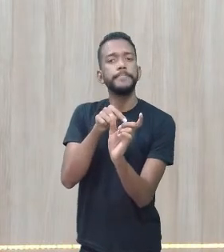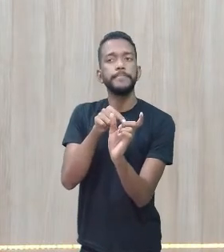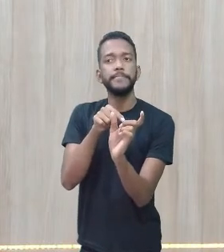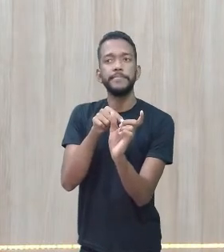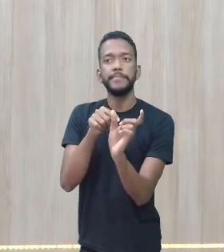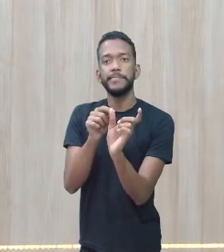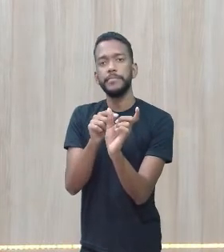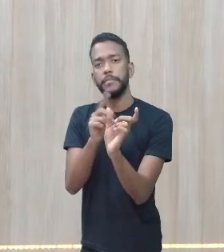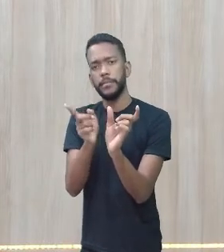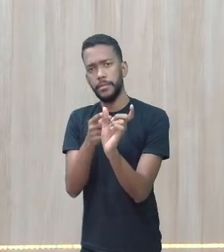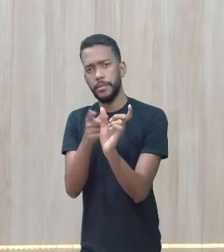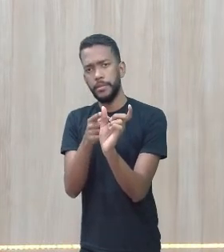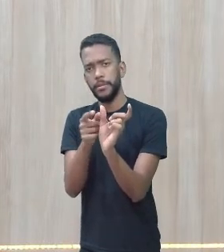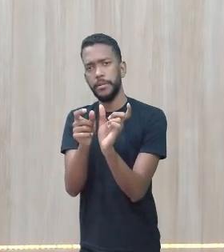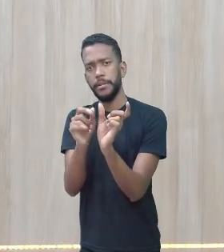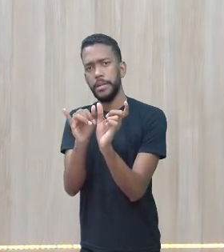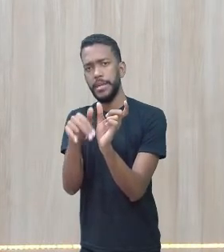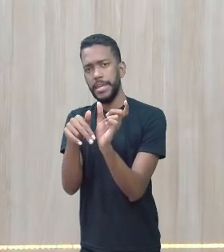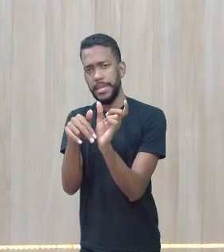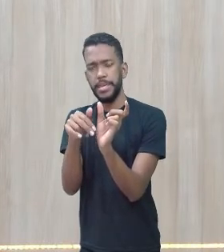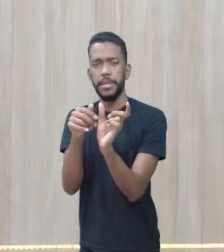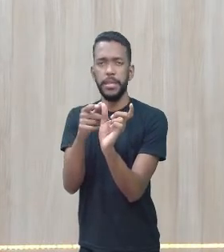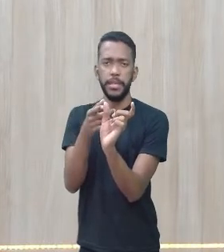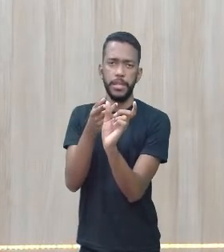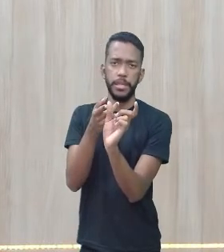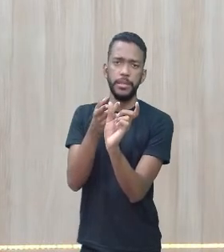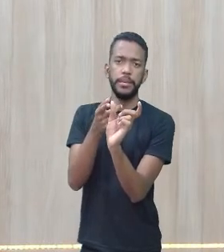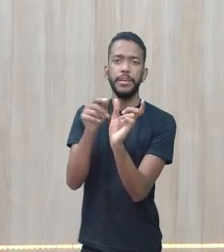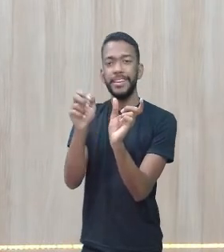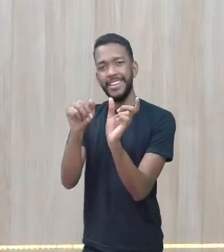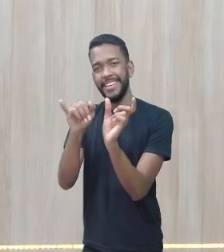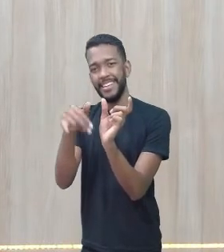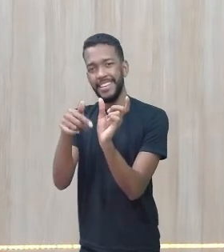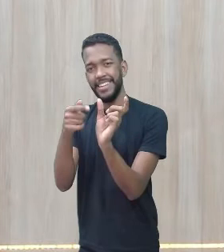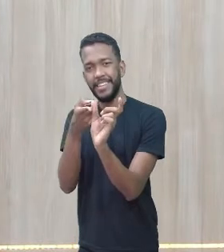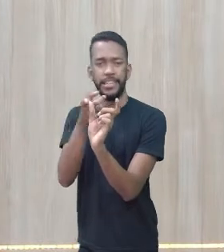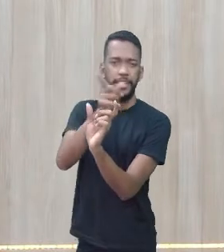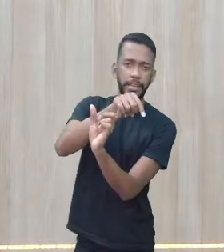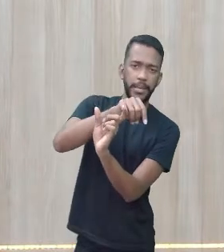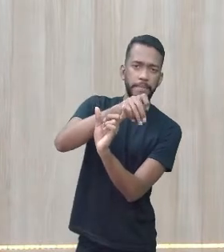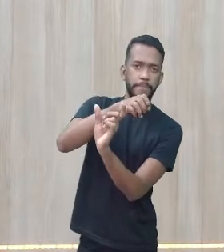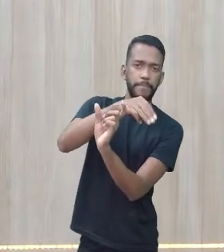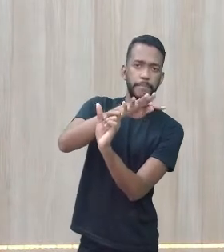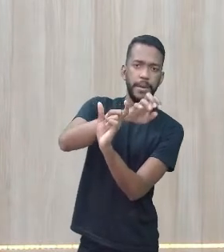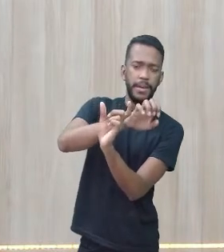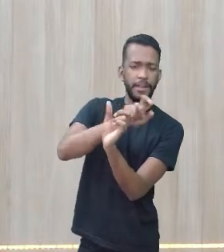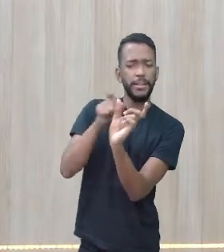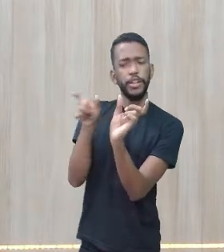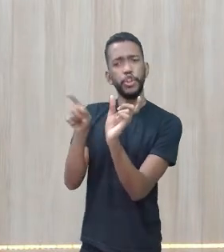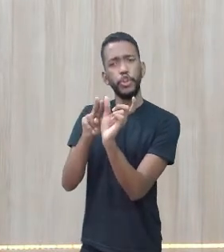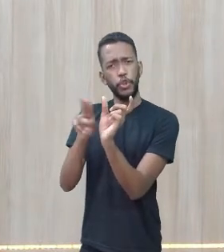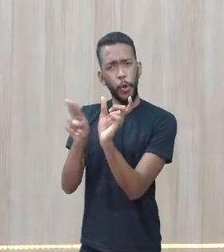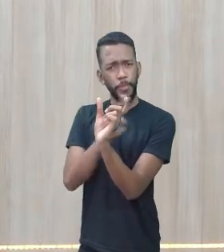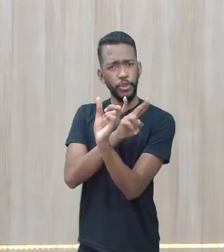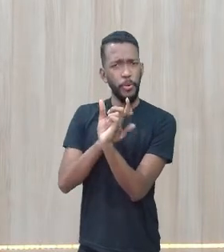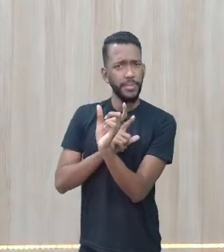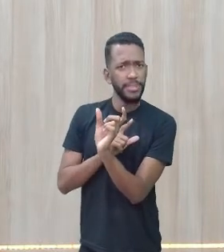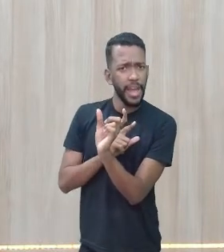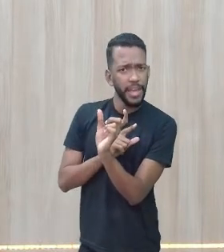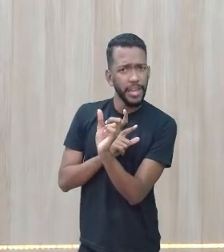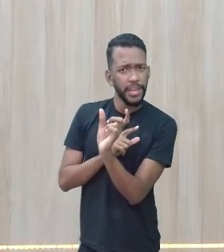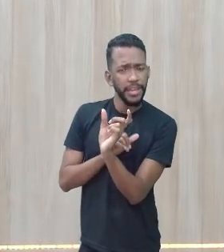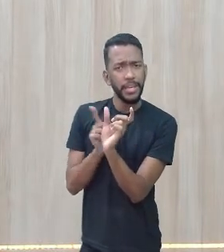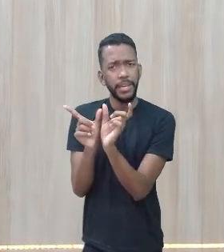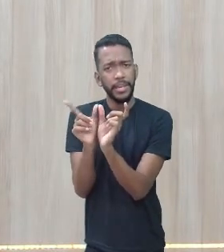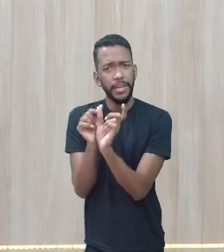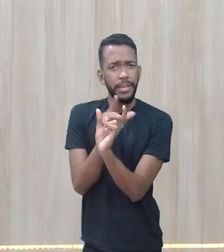esse algo, não é? Essa sílaba que está antes e depois, tem nome? Tem,